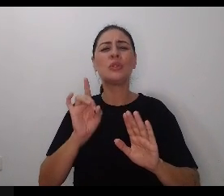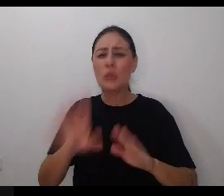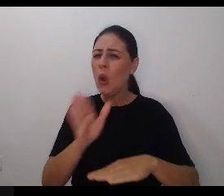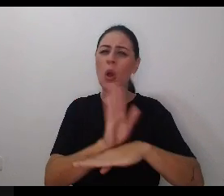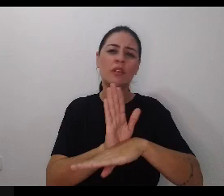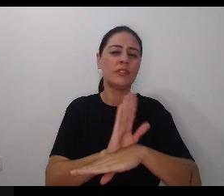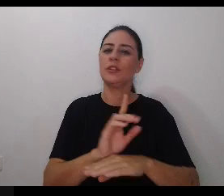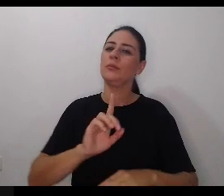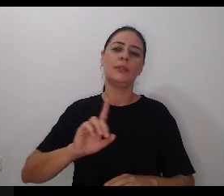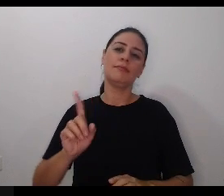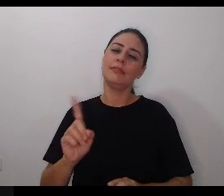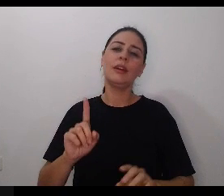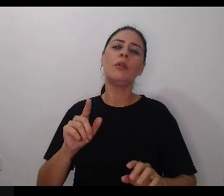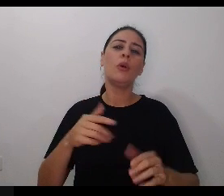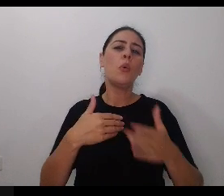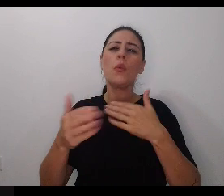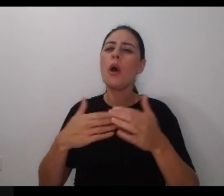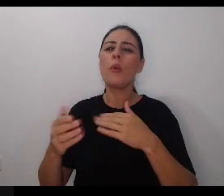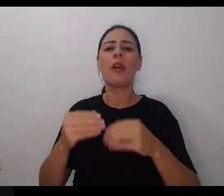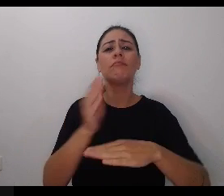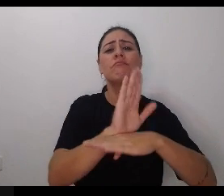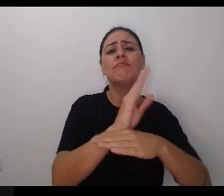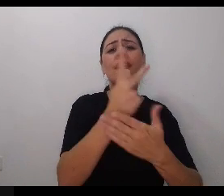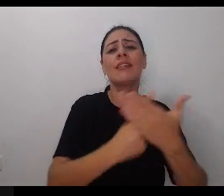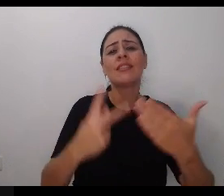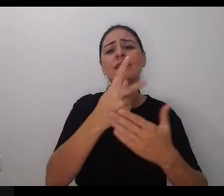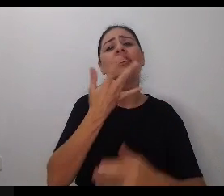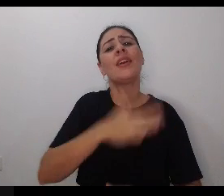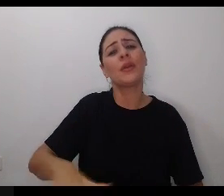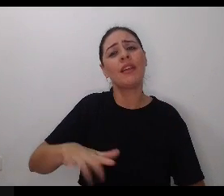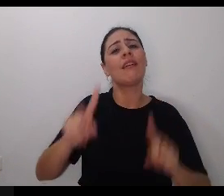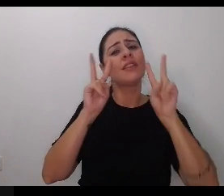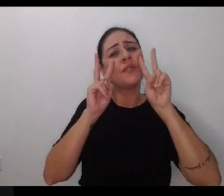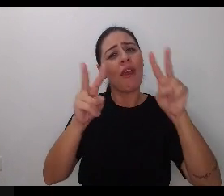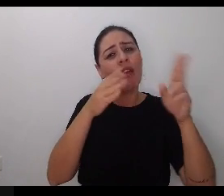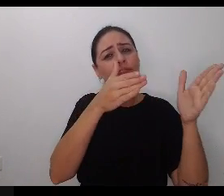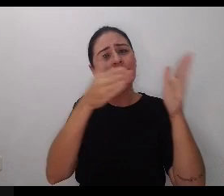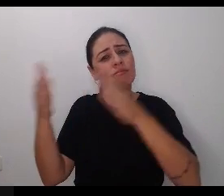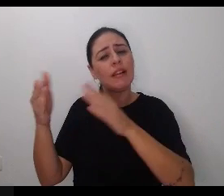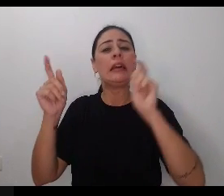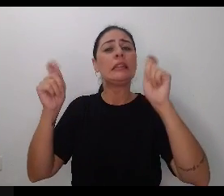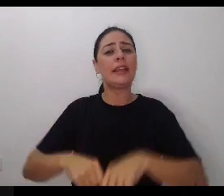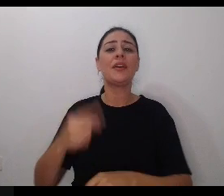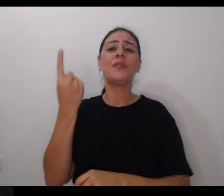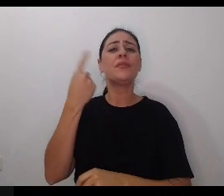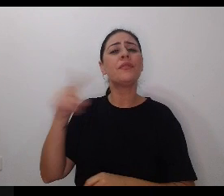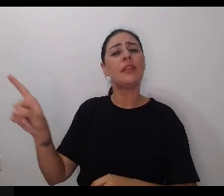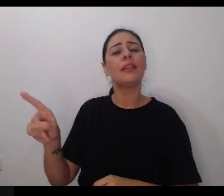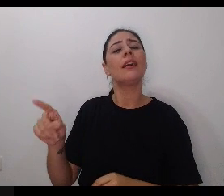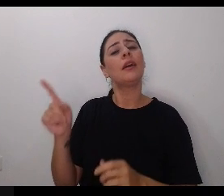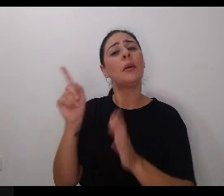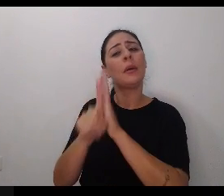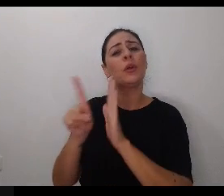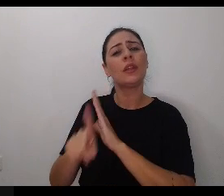filme, mas não precisa ser só através de filme que trabalha emoção, né? Qualquer desenho, qualquer filme que a criança esteja assistindo, a